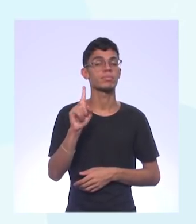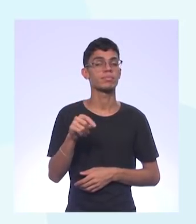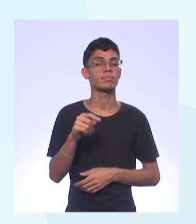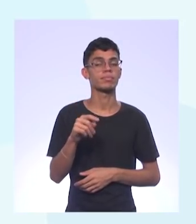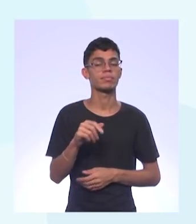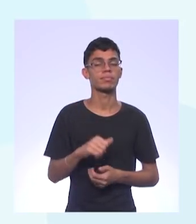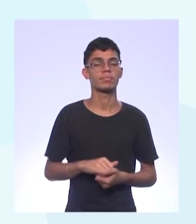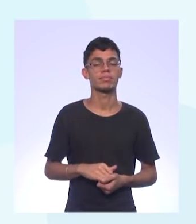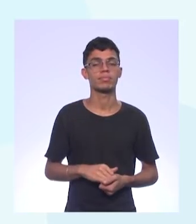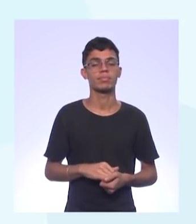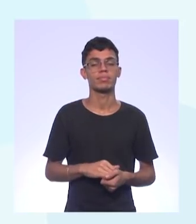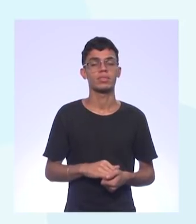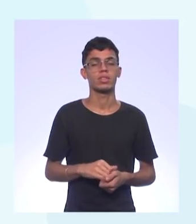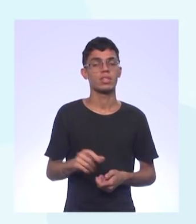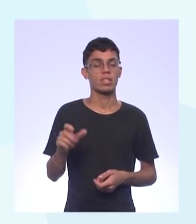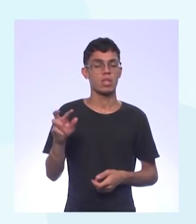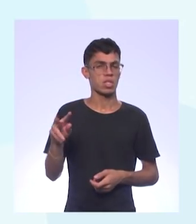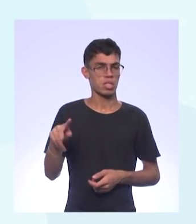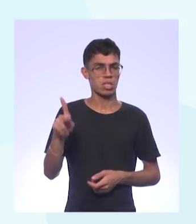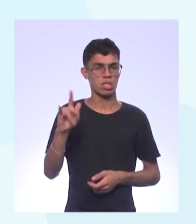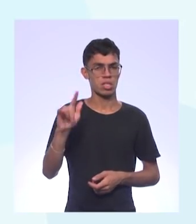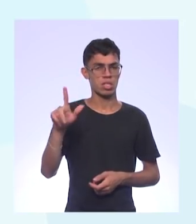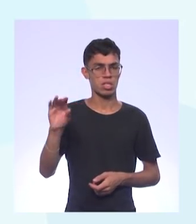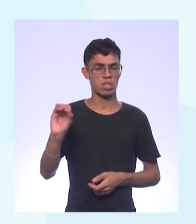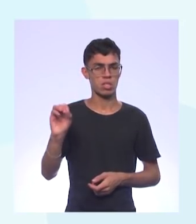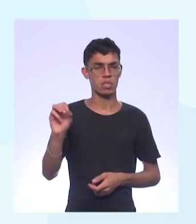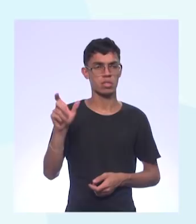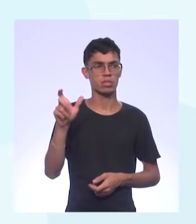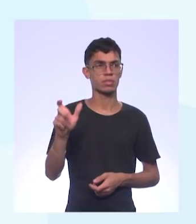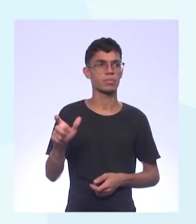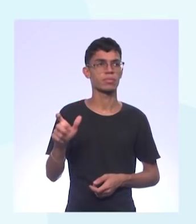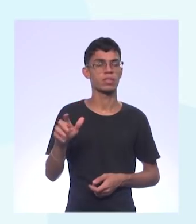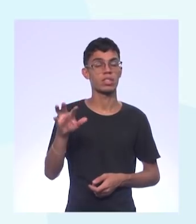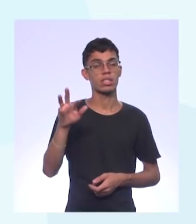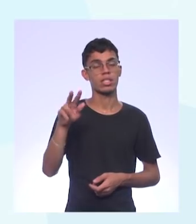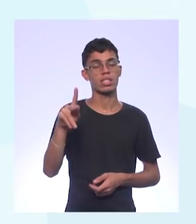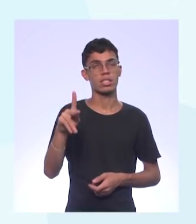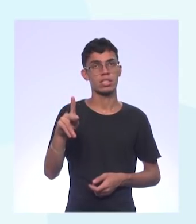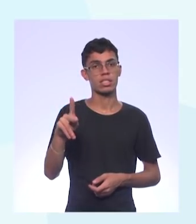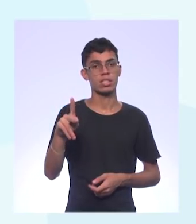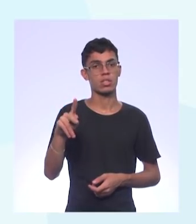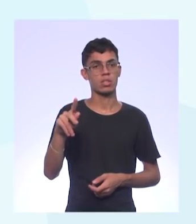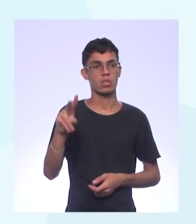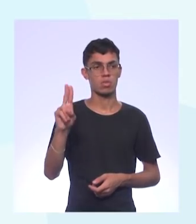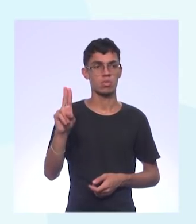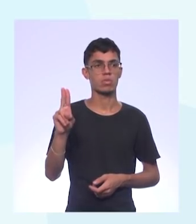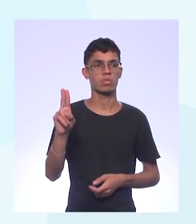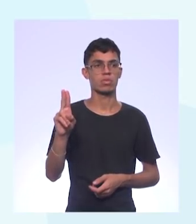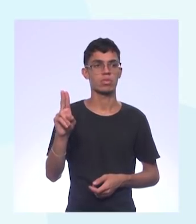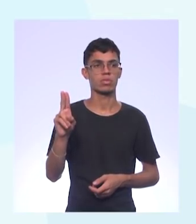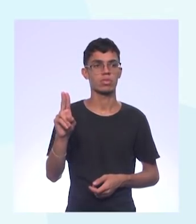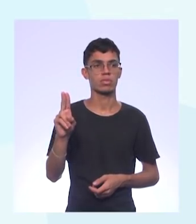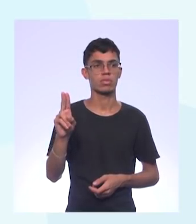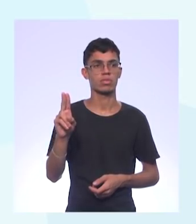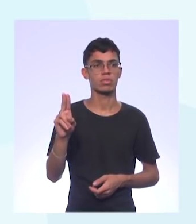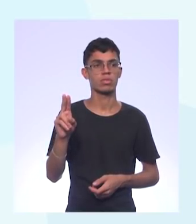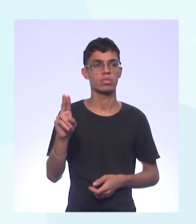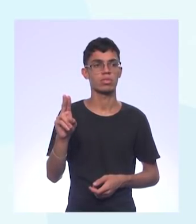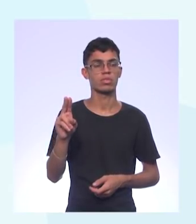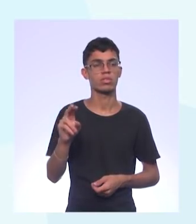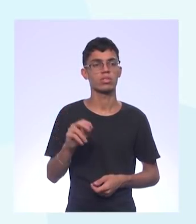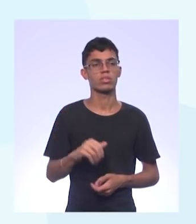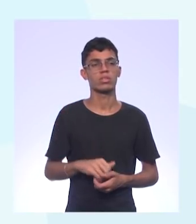essa palavrinha aquilo tá a gente escreve com o que u tá bom quilo e ela